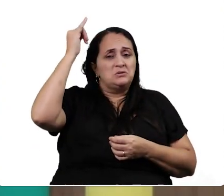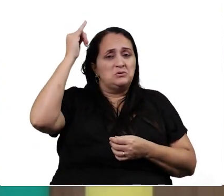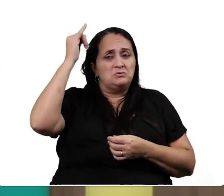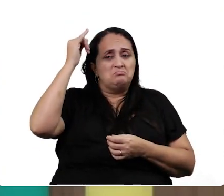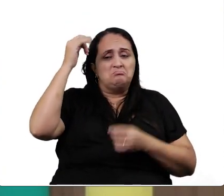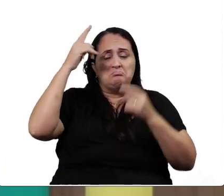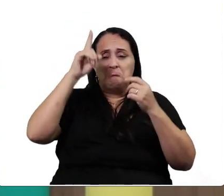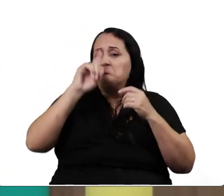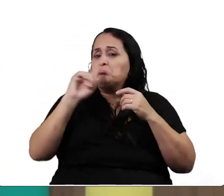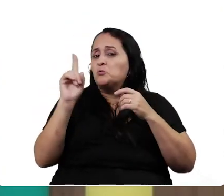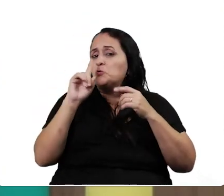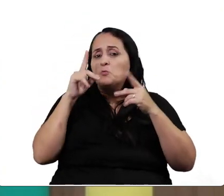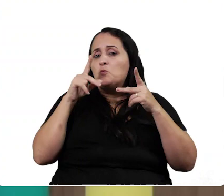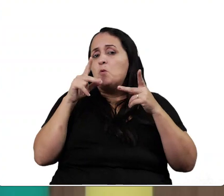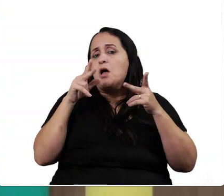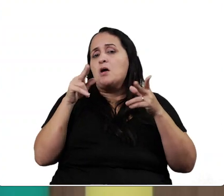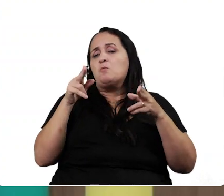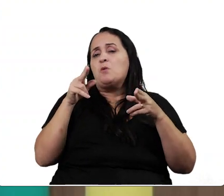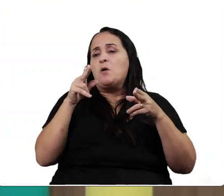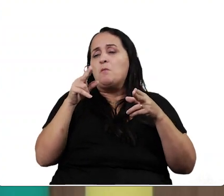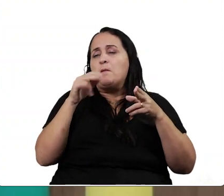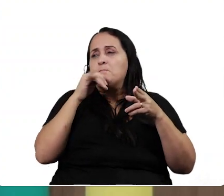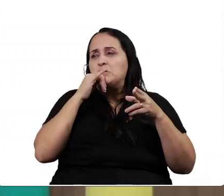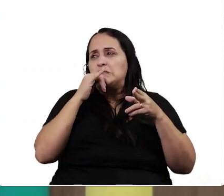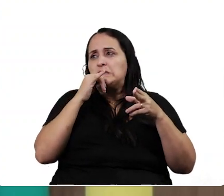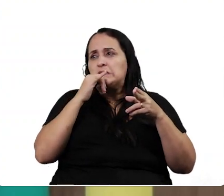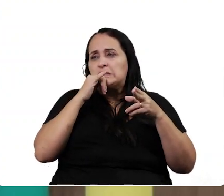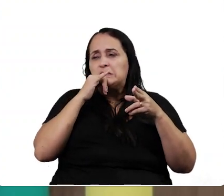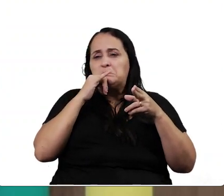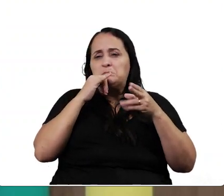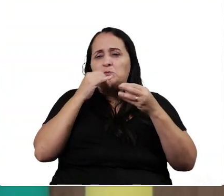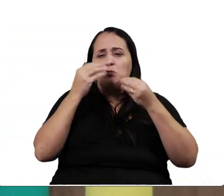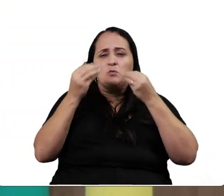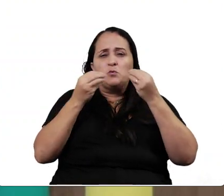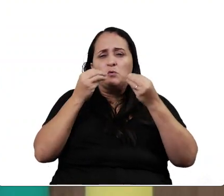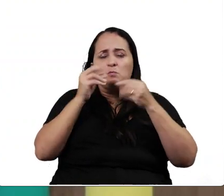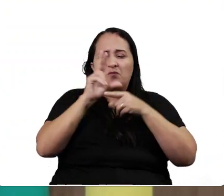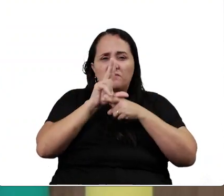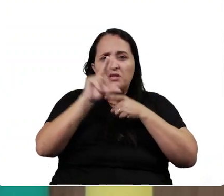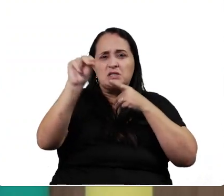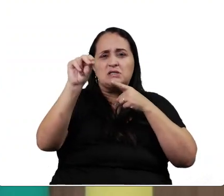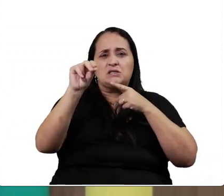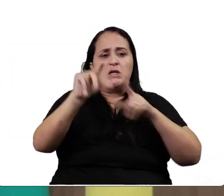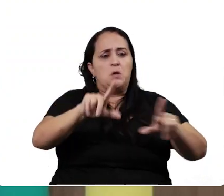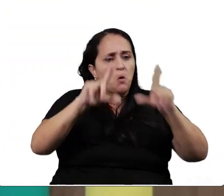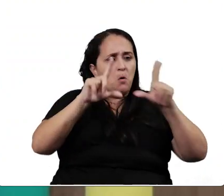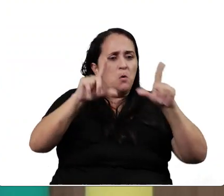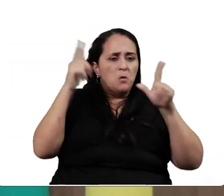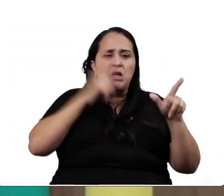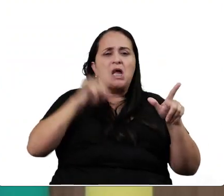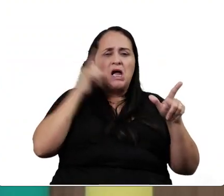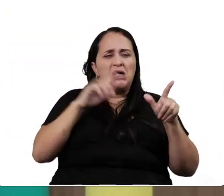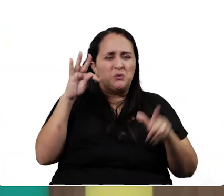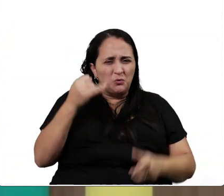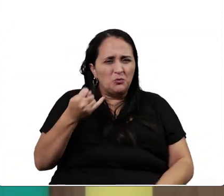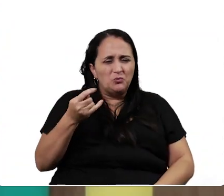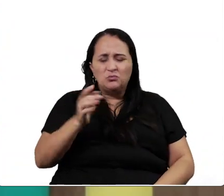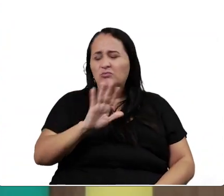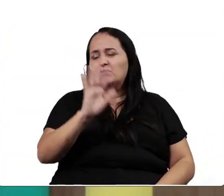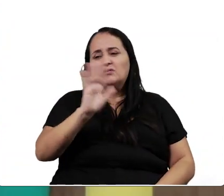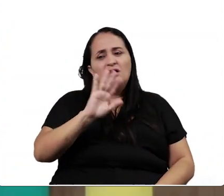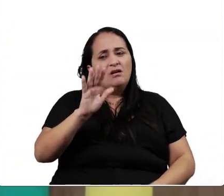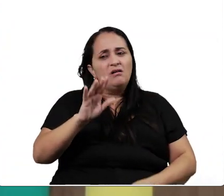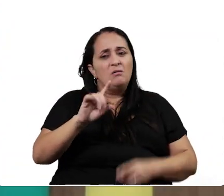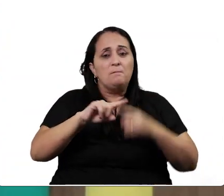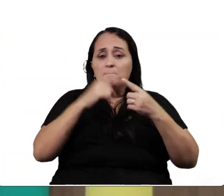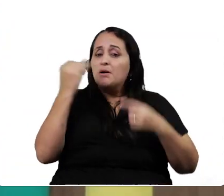está acima de tudo. Se vencer não está acima de tudo, então a letra B, cai fora. Porque